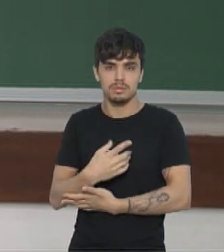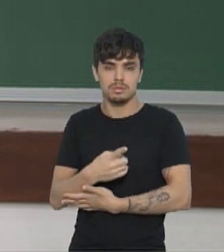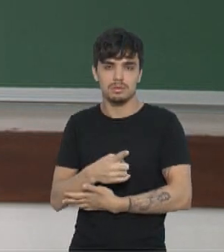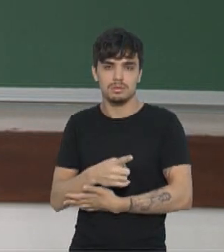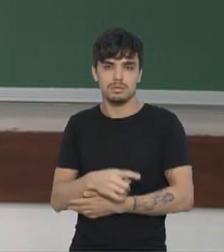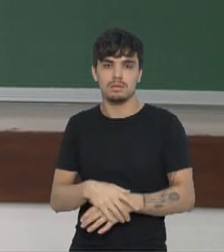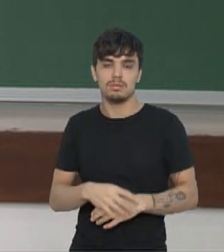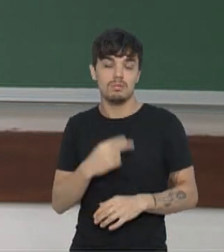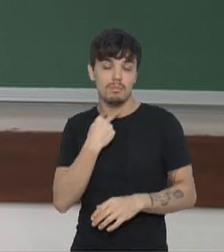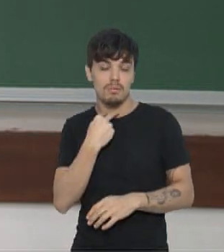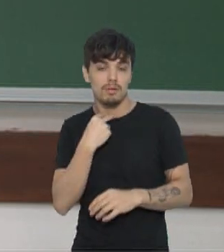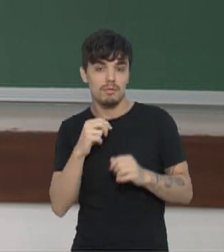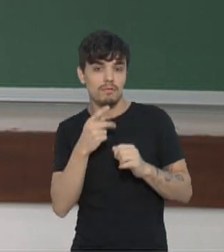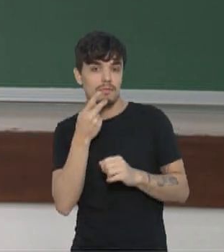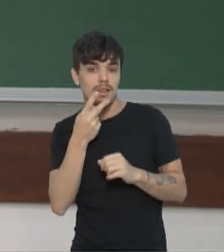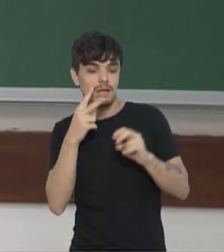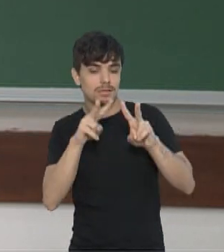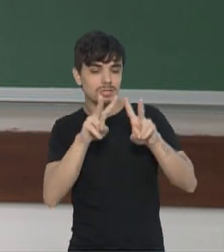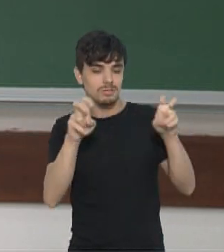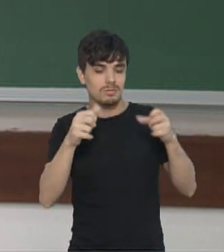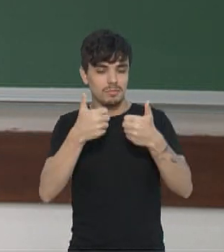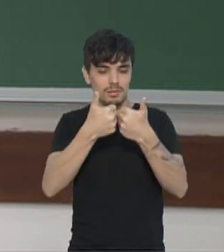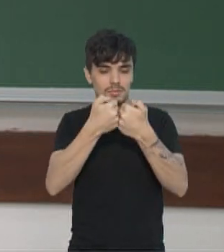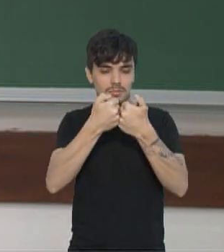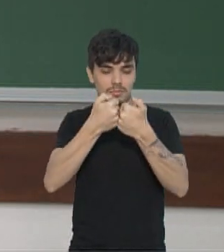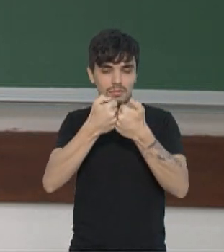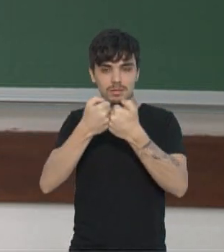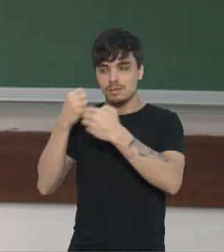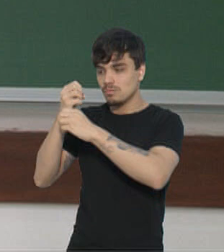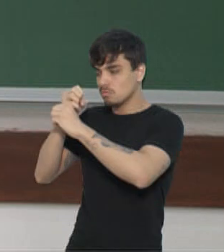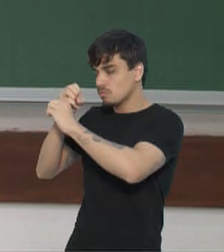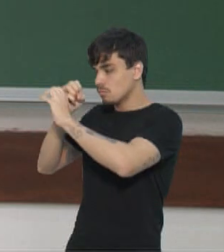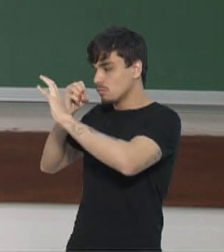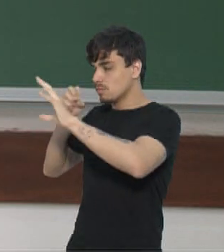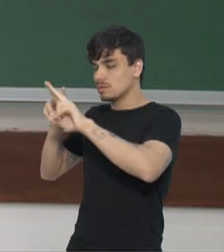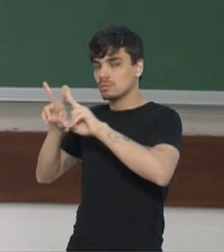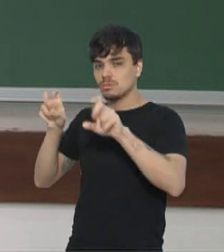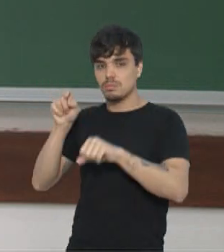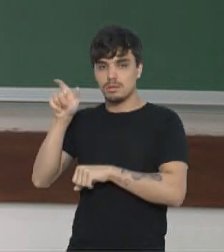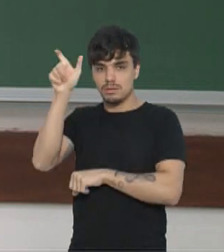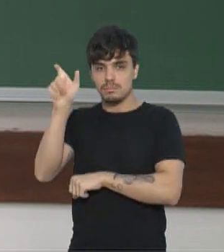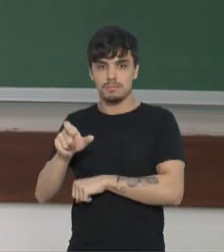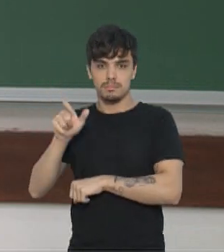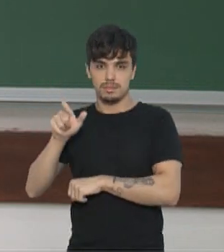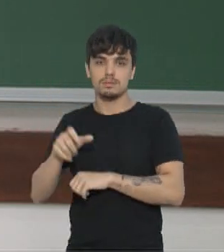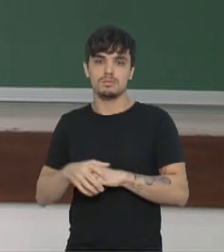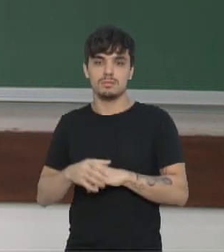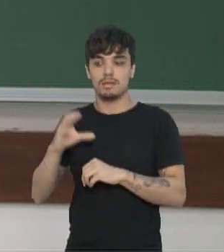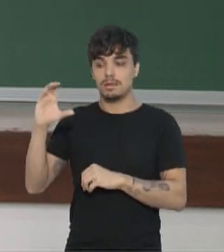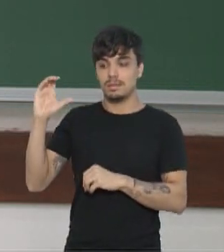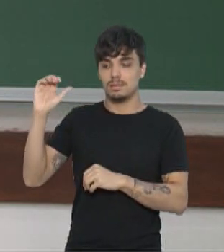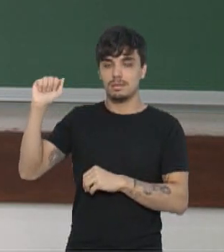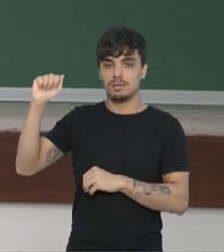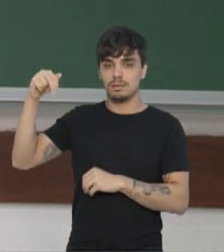de física, né, e astronomia sem falar dele. Ele é um cânone.